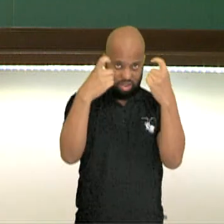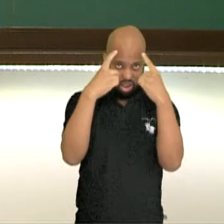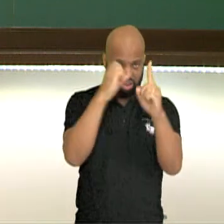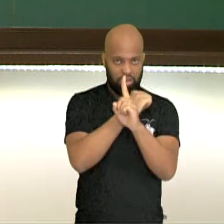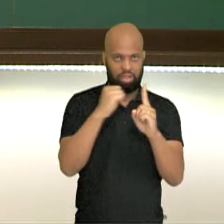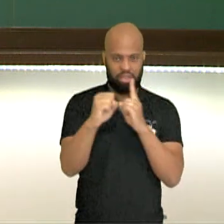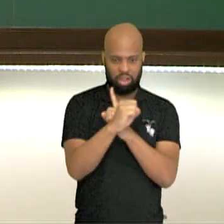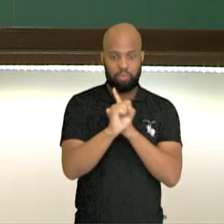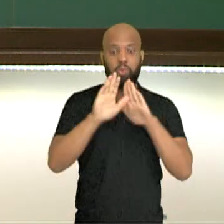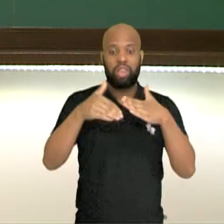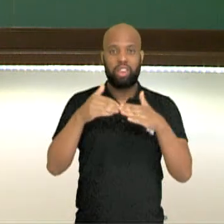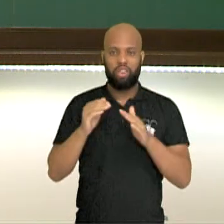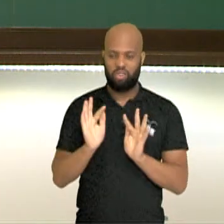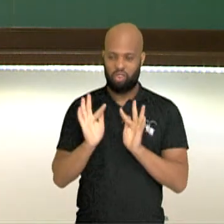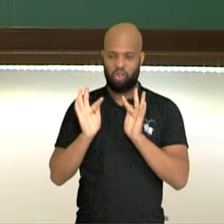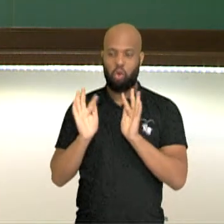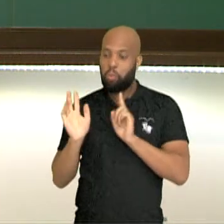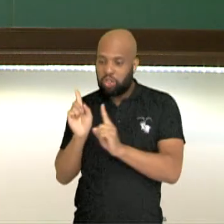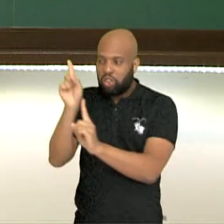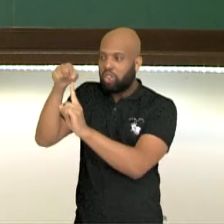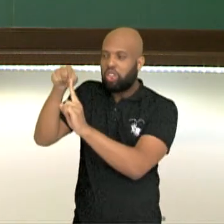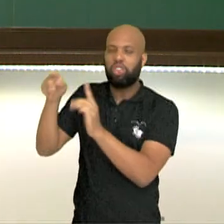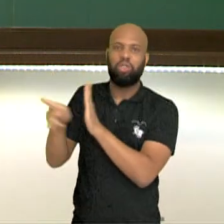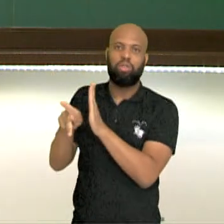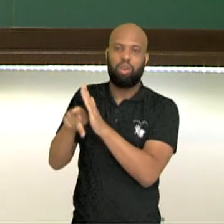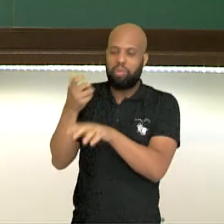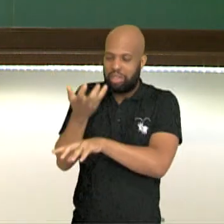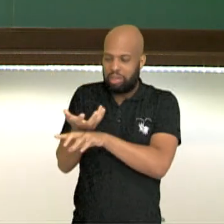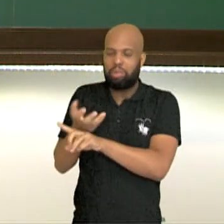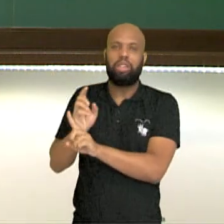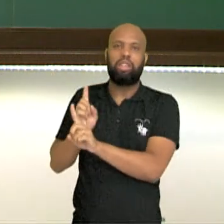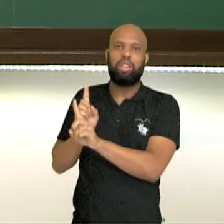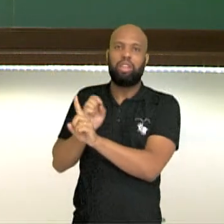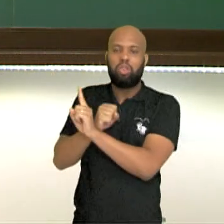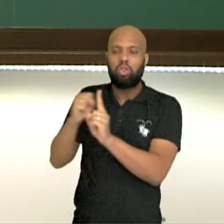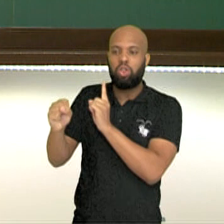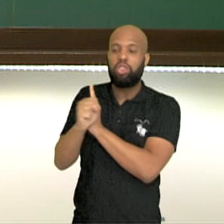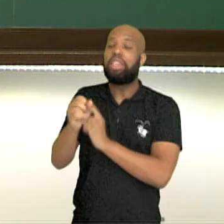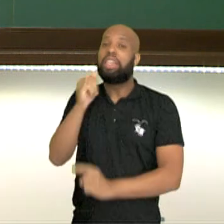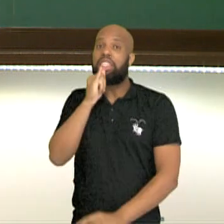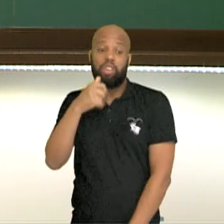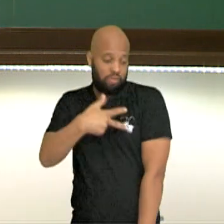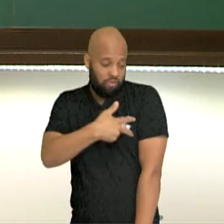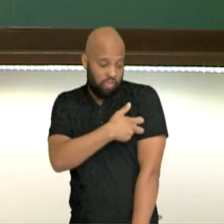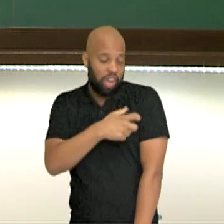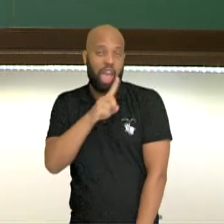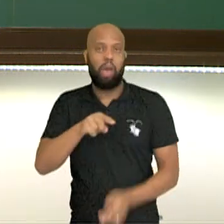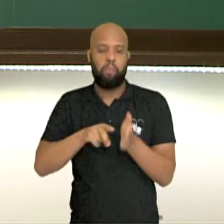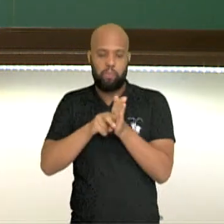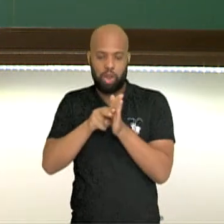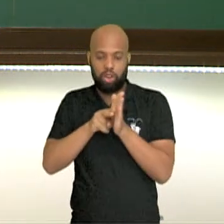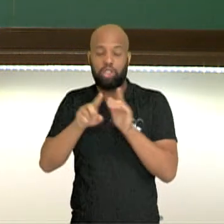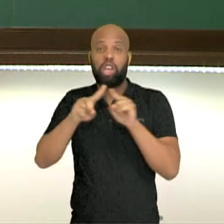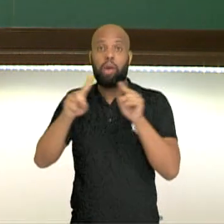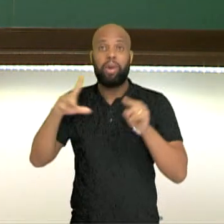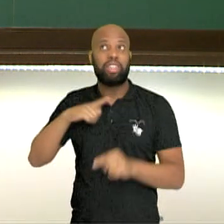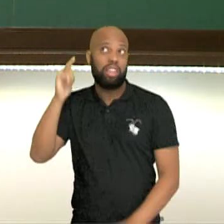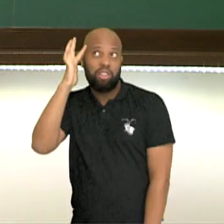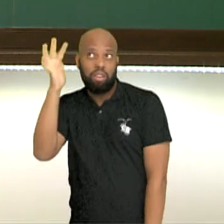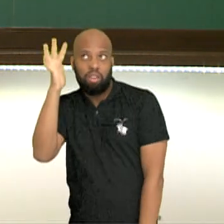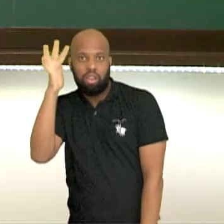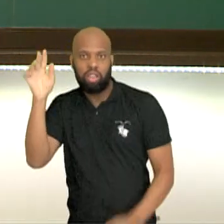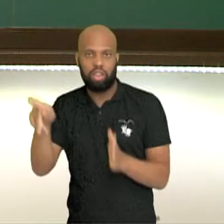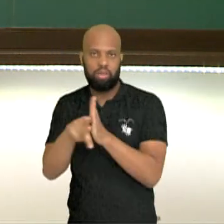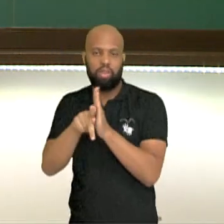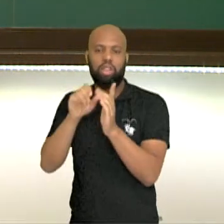da sociologia, diferente de uma vacina, né, que é uma questão mais biológica, mas o desenvolvimento de uma teoria sociológica, digamos,